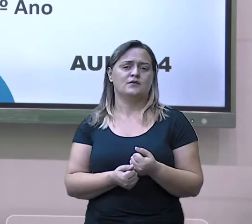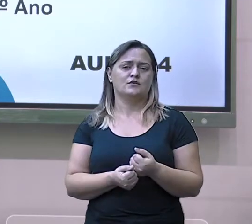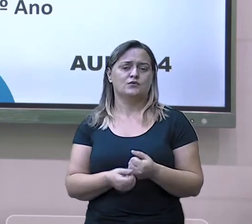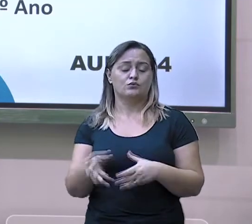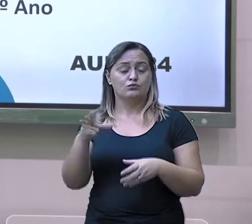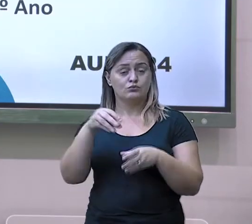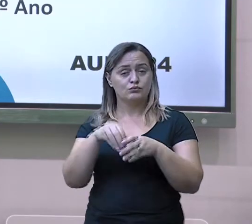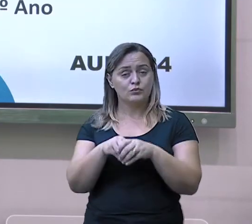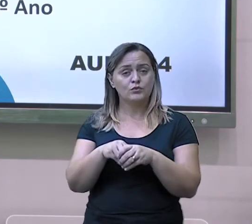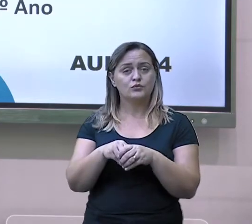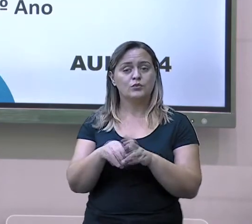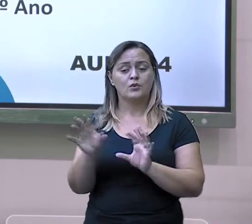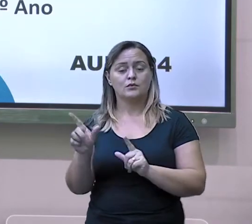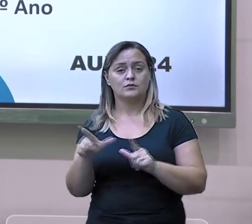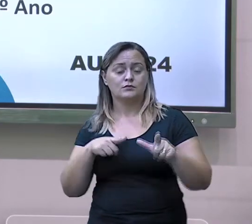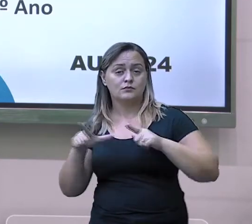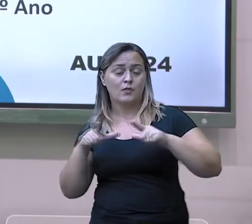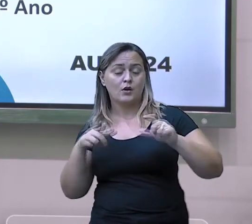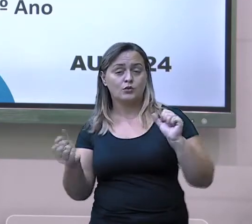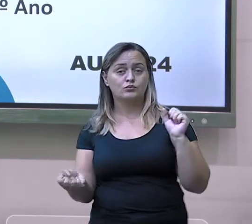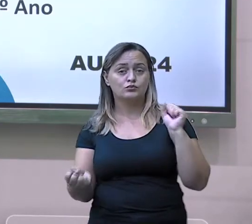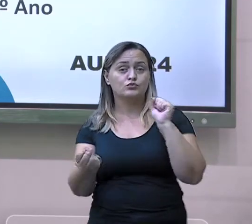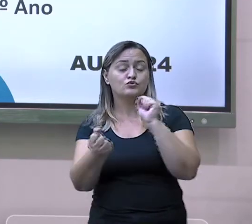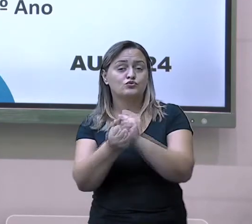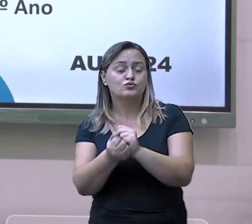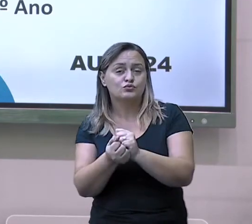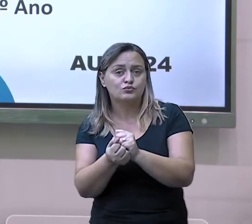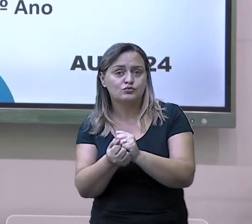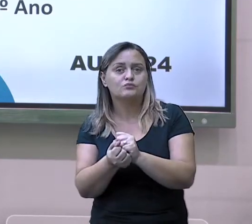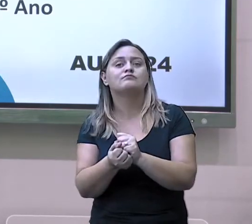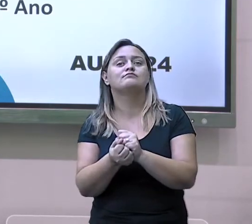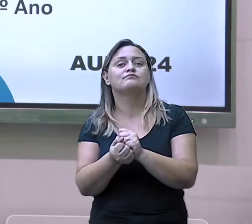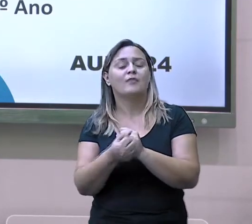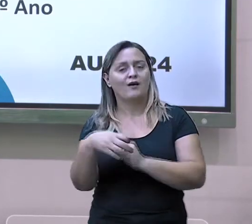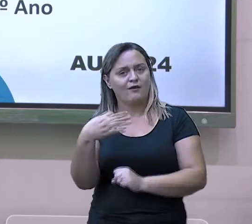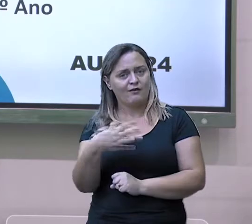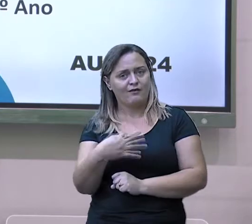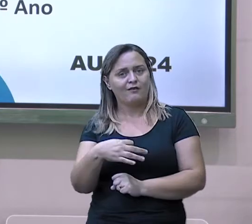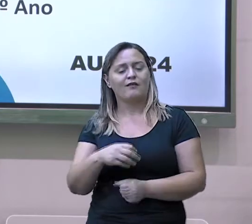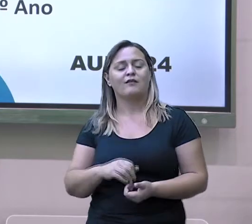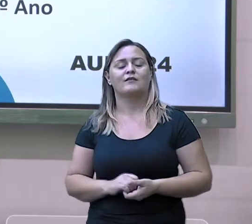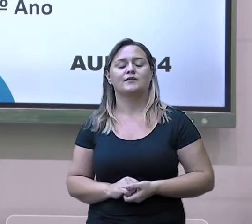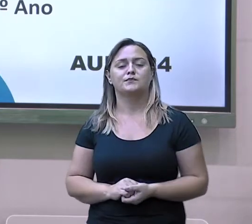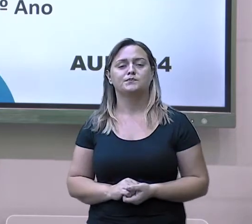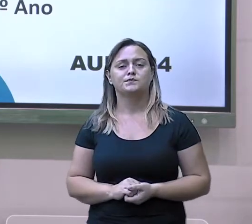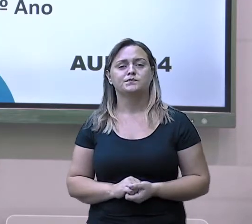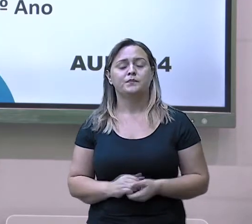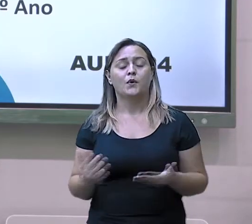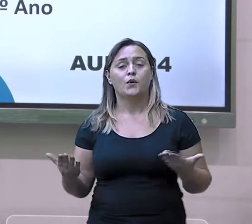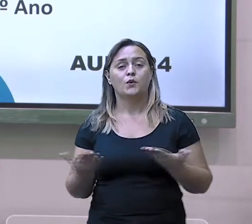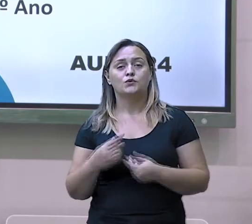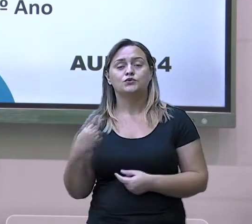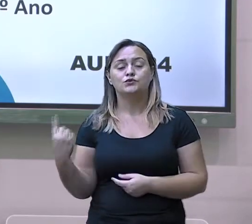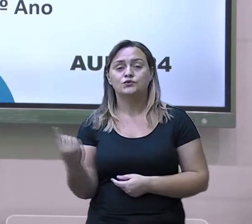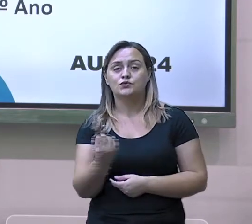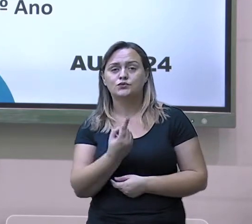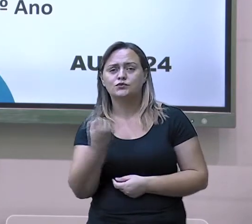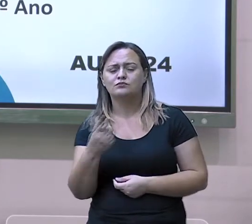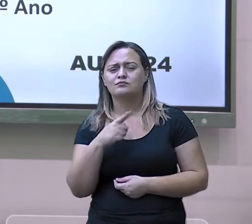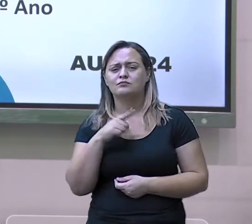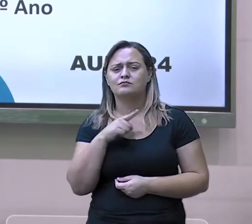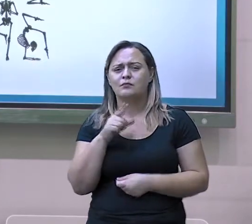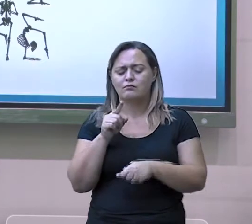em conjunto neste momento e o tempo todo. Então hoje nós teremos um momento